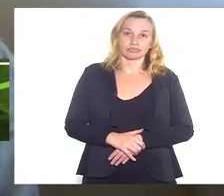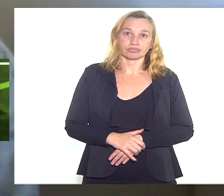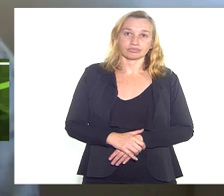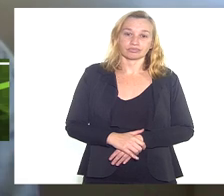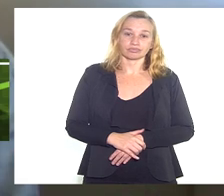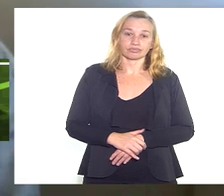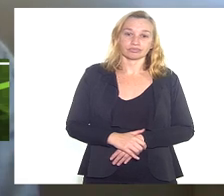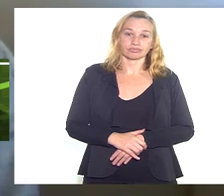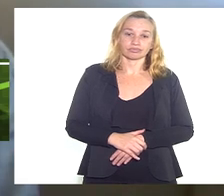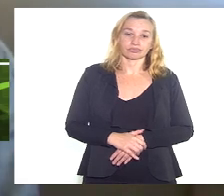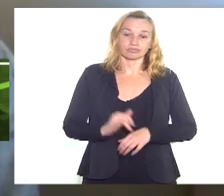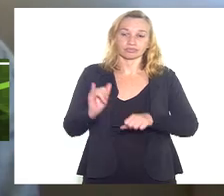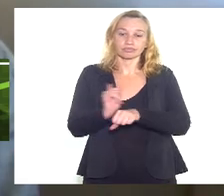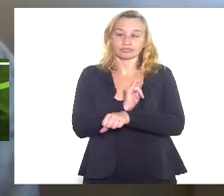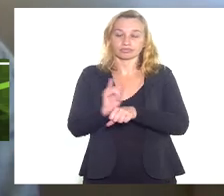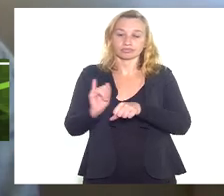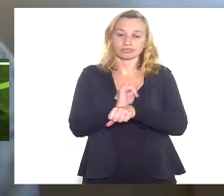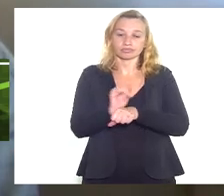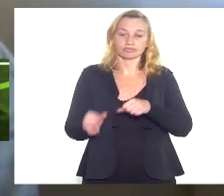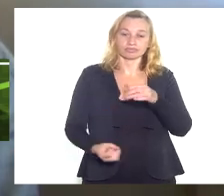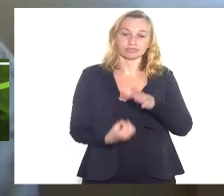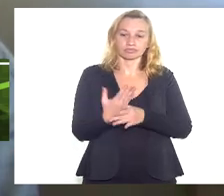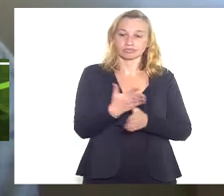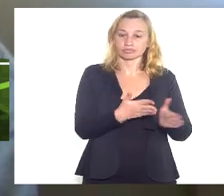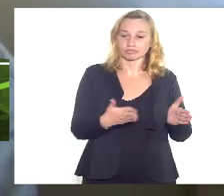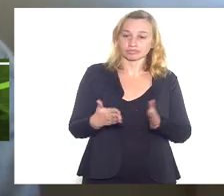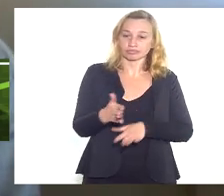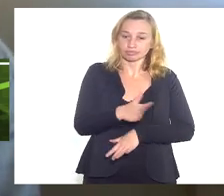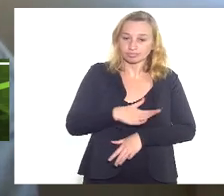de produção de gás nesse campo,